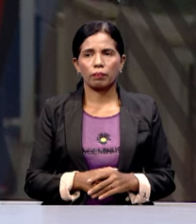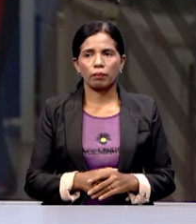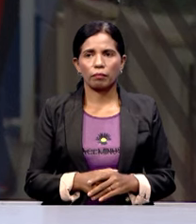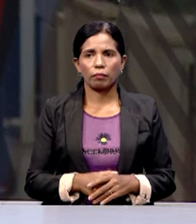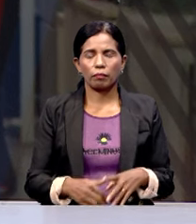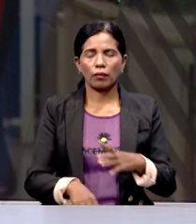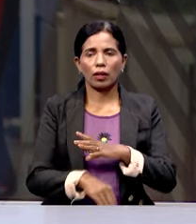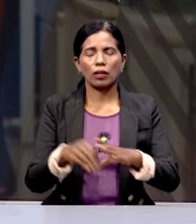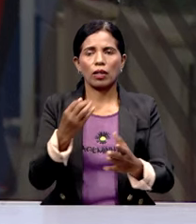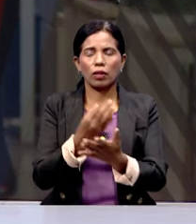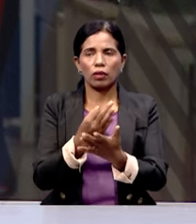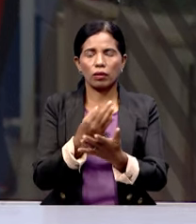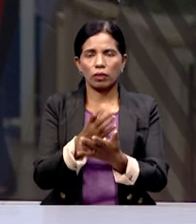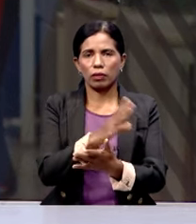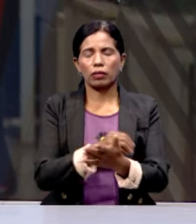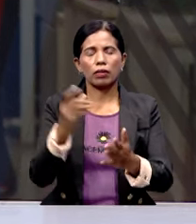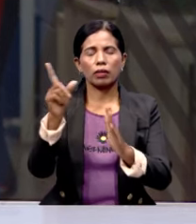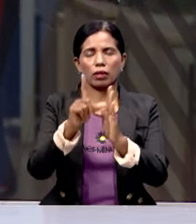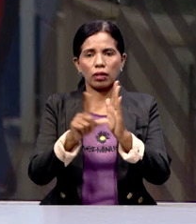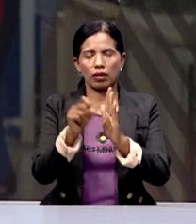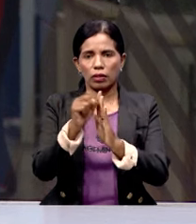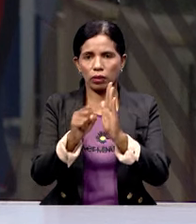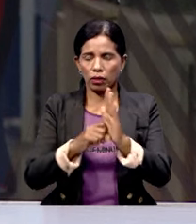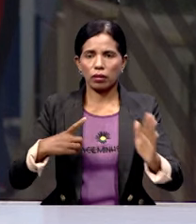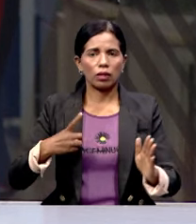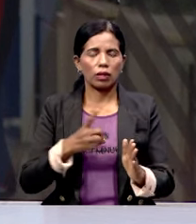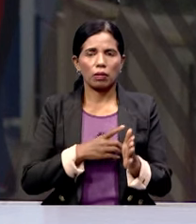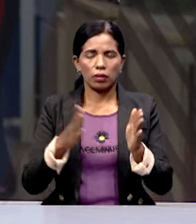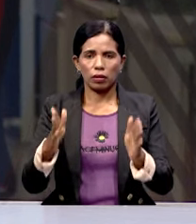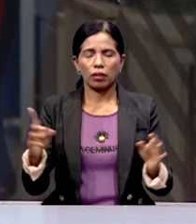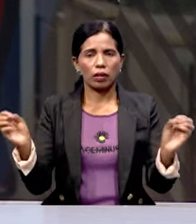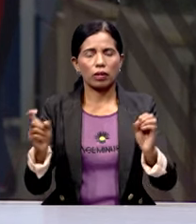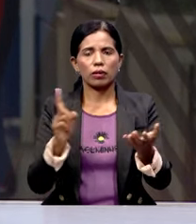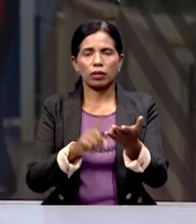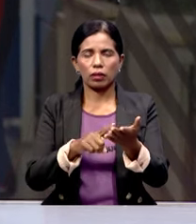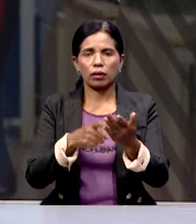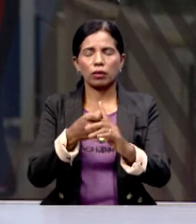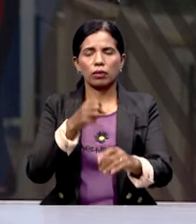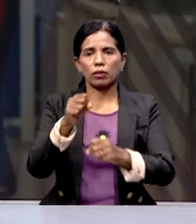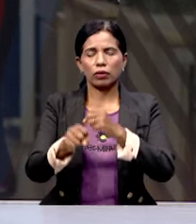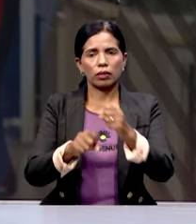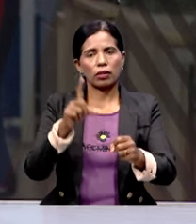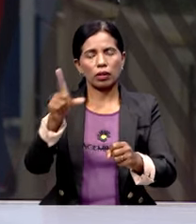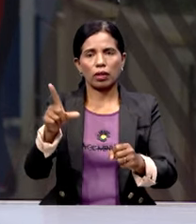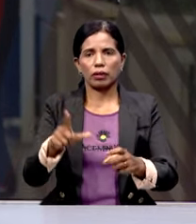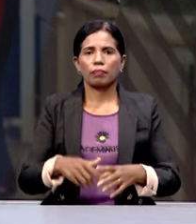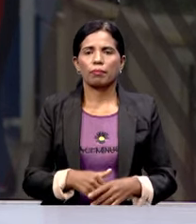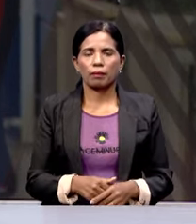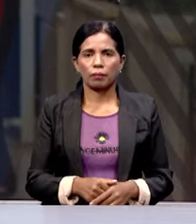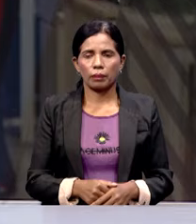Acesso subsídio aqui a São Viatura e a lei Estatuto Deputado, lá hoje estamba crítica, russi, sociedade civil.